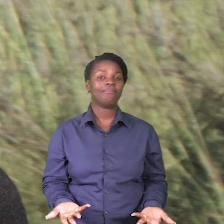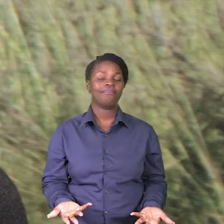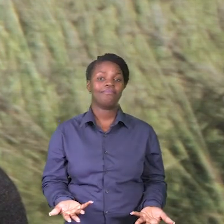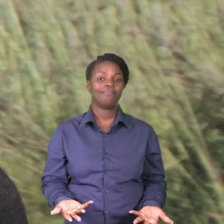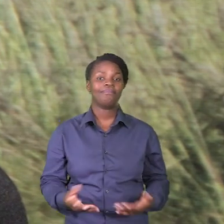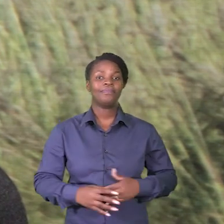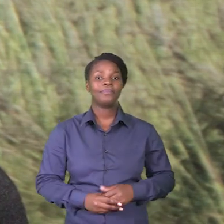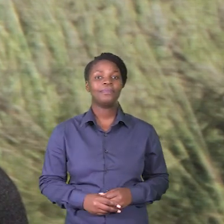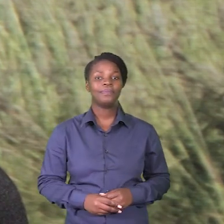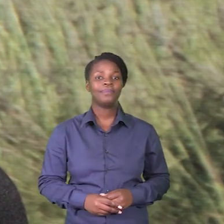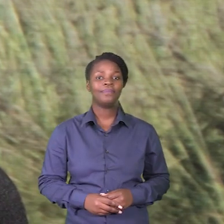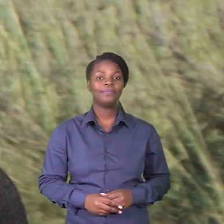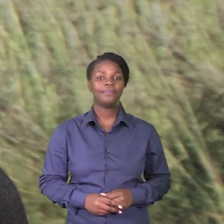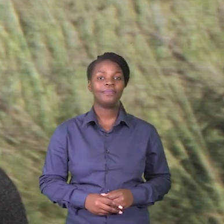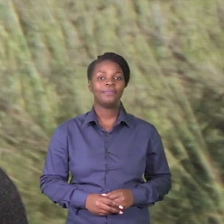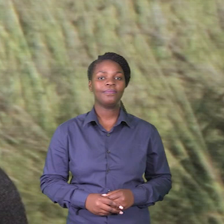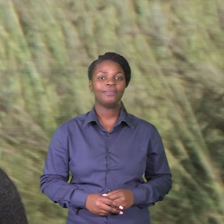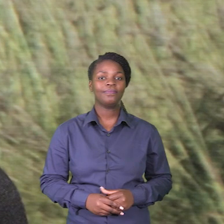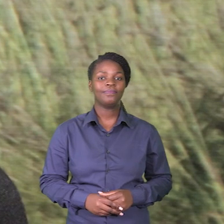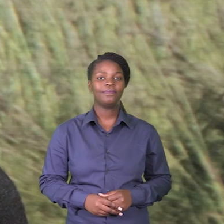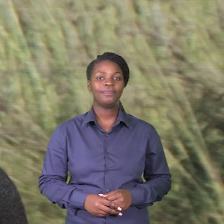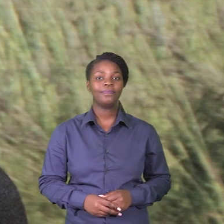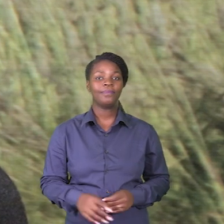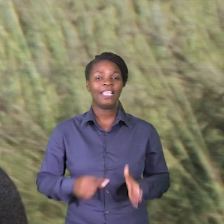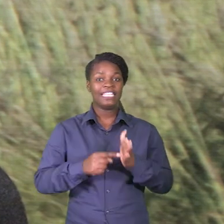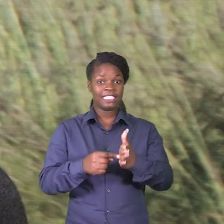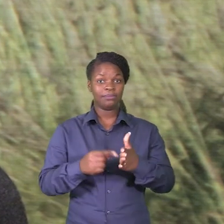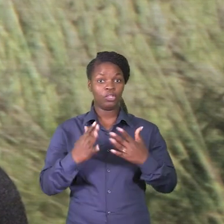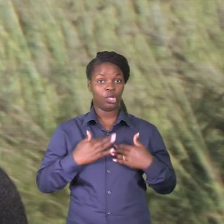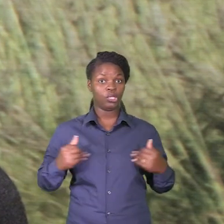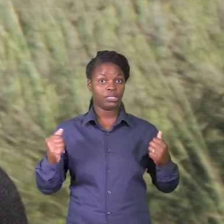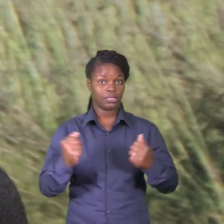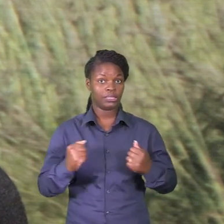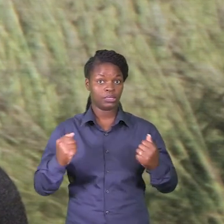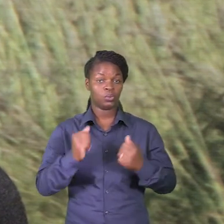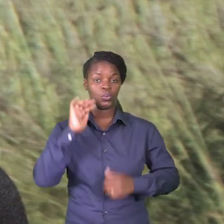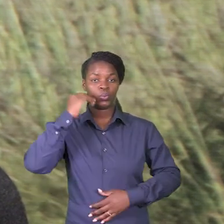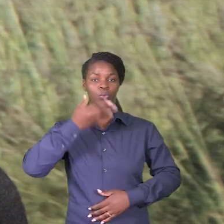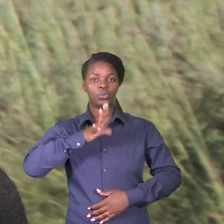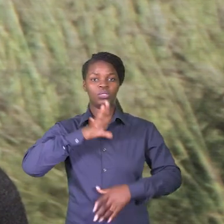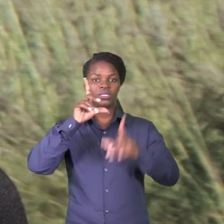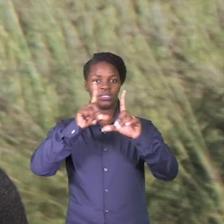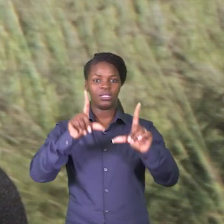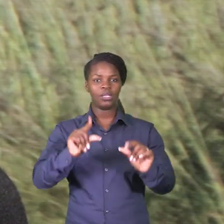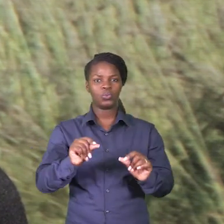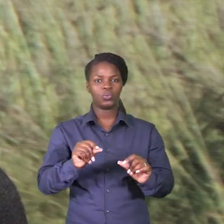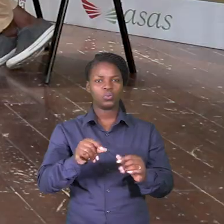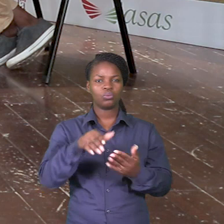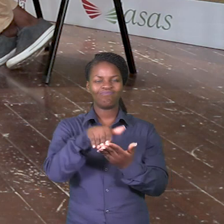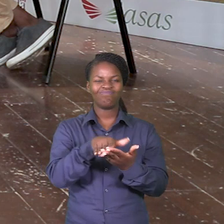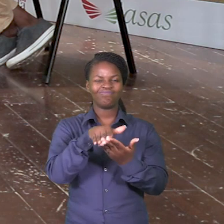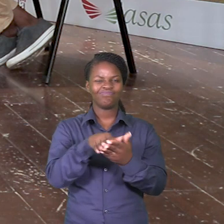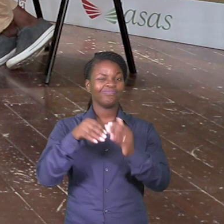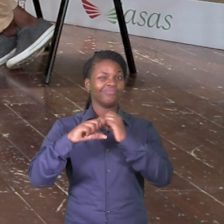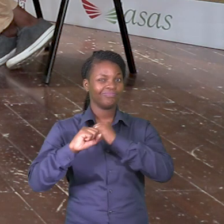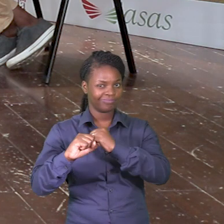devemos ter ah por exemplo a nível do de de saúde quando temos situações de de algum